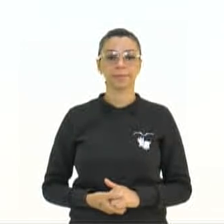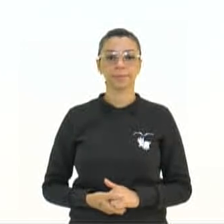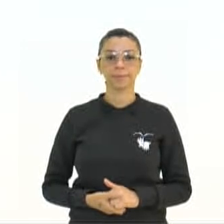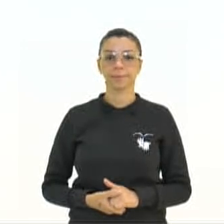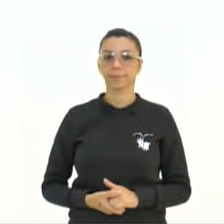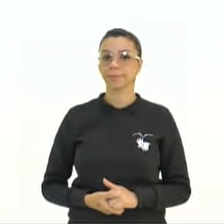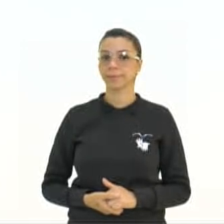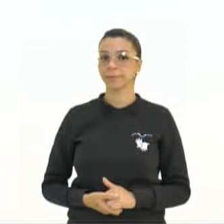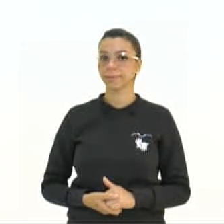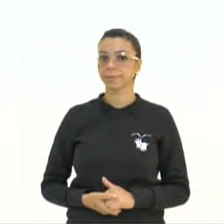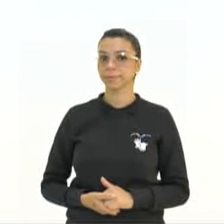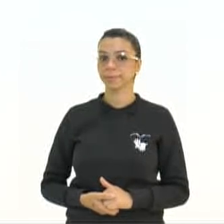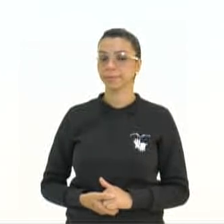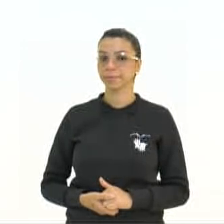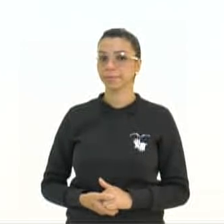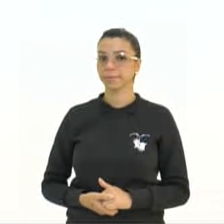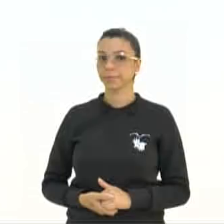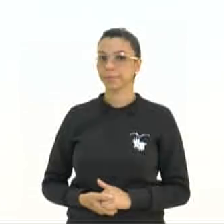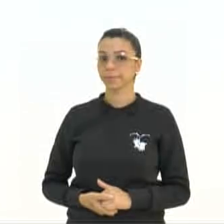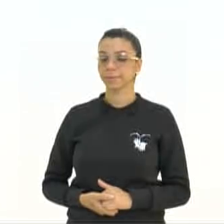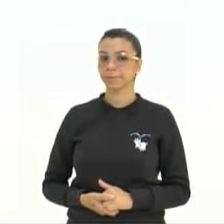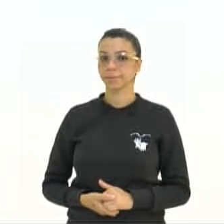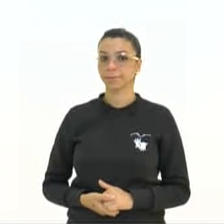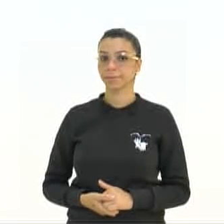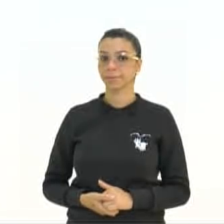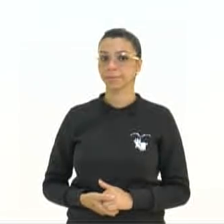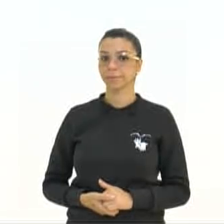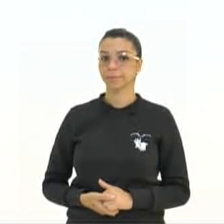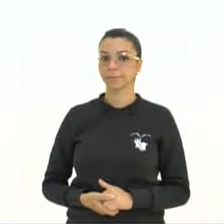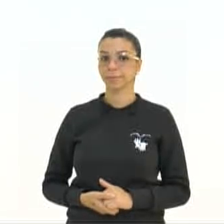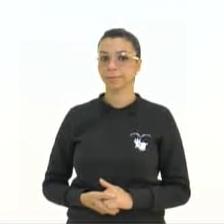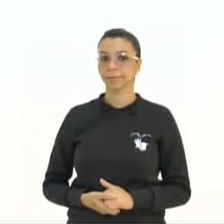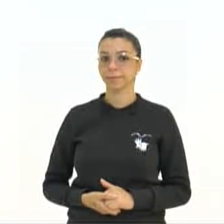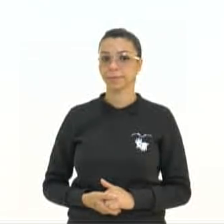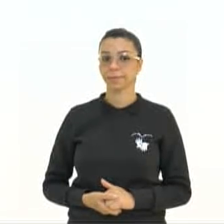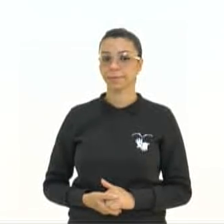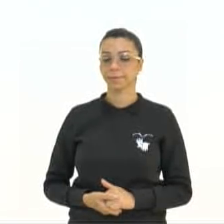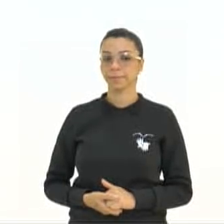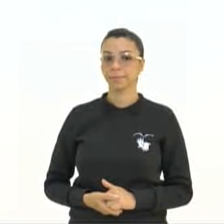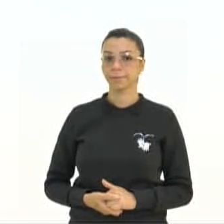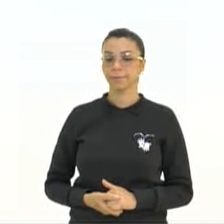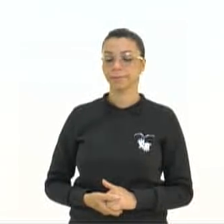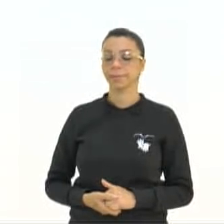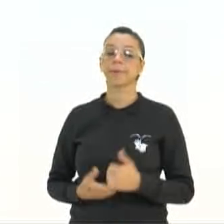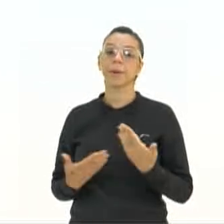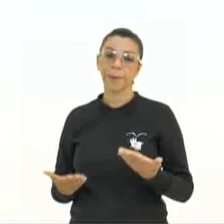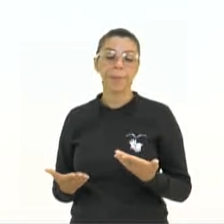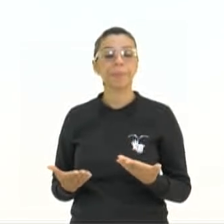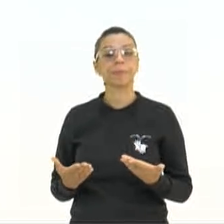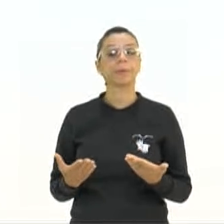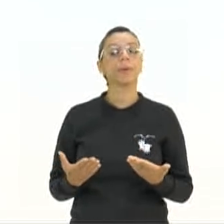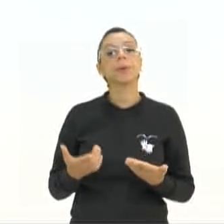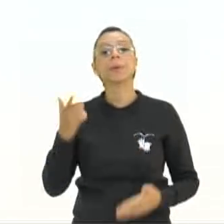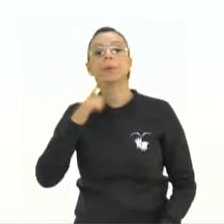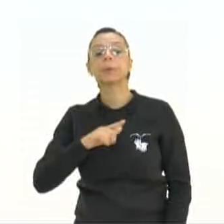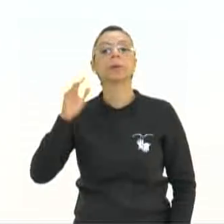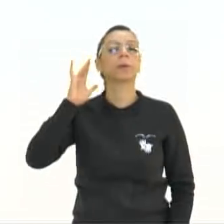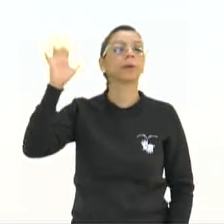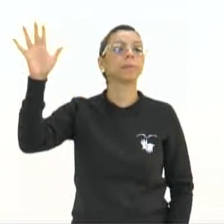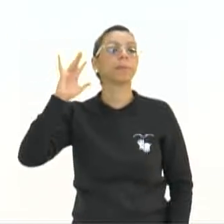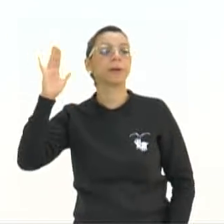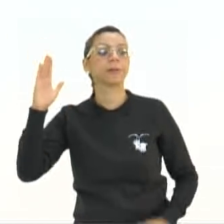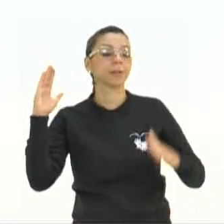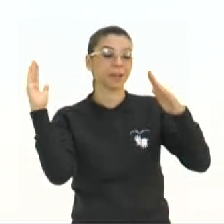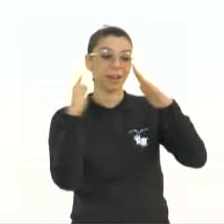We ordered a pizza and watched a movie to rest. Eu consigo imaginar a casa